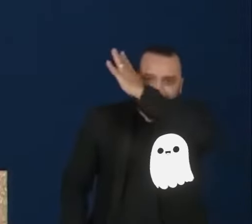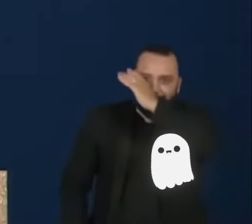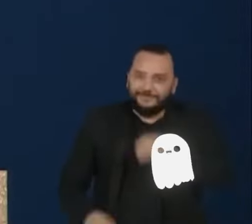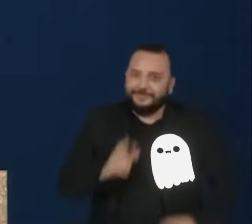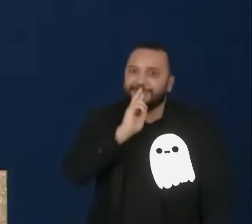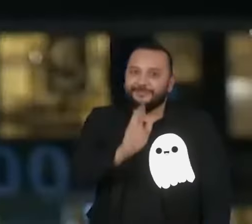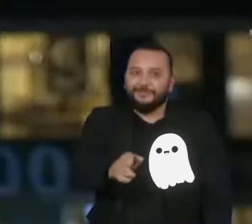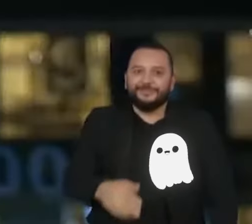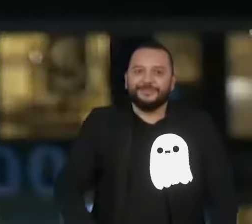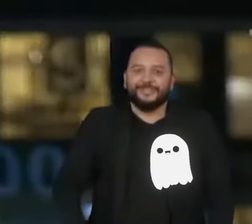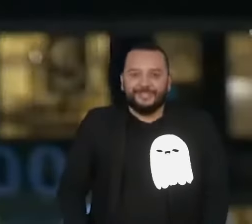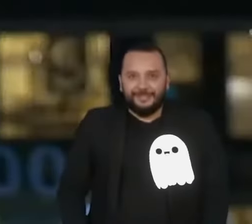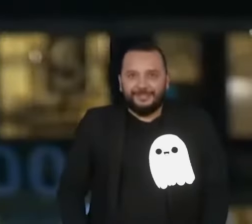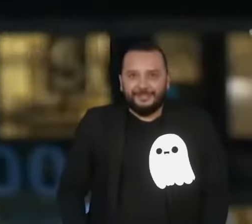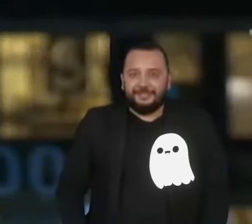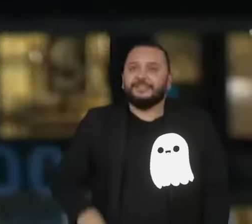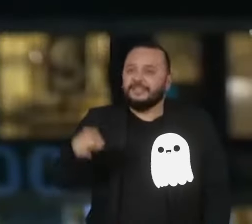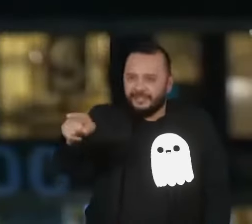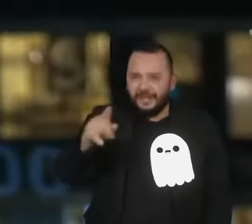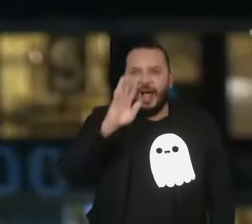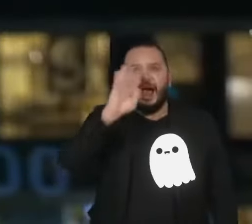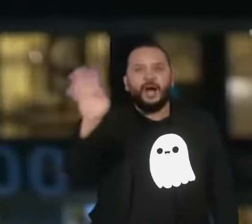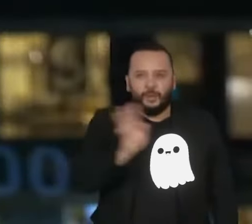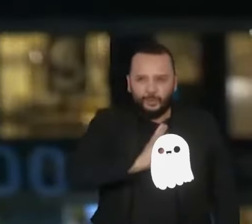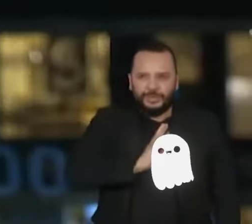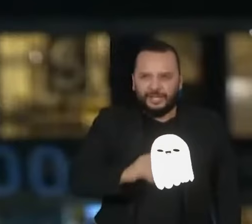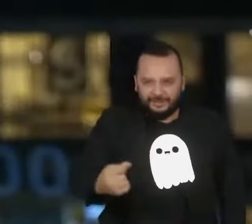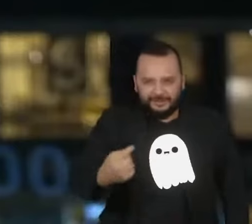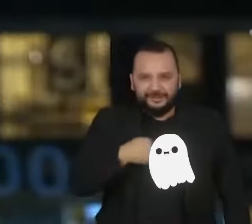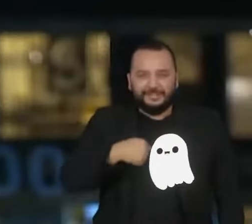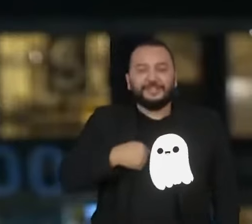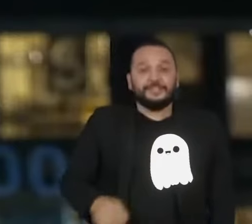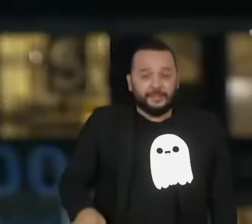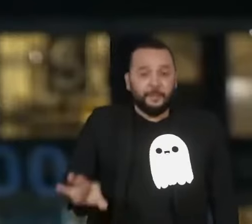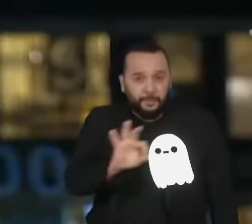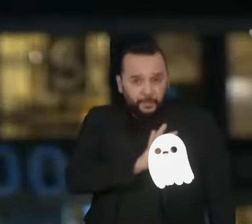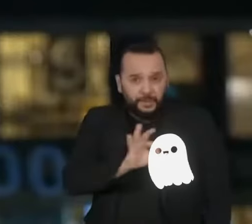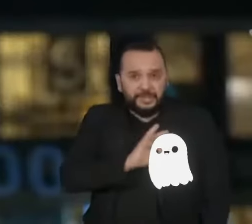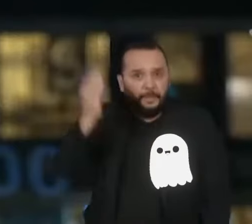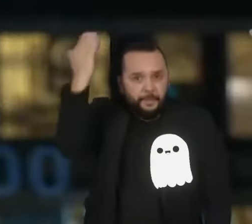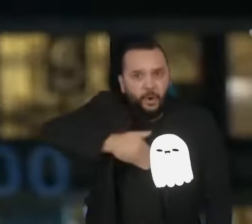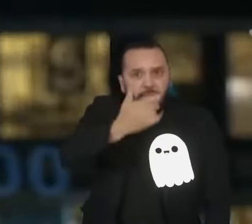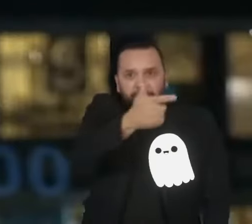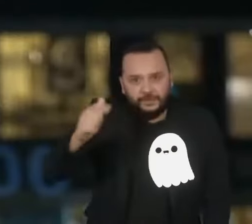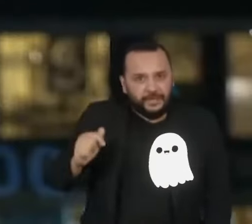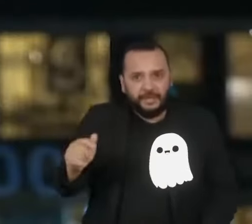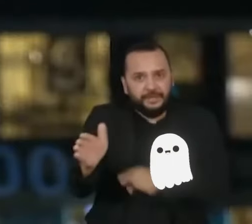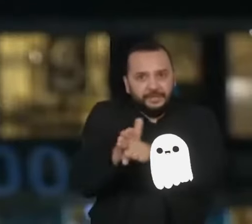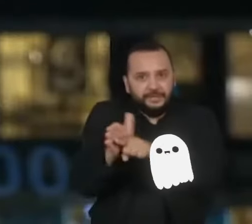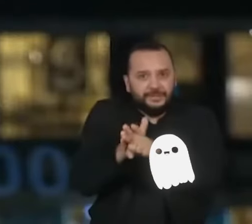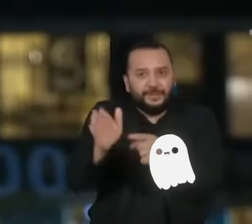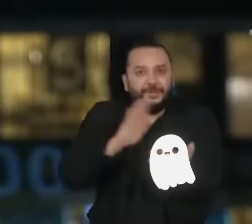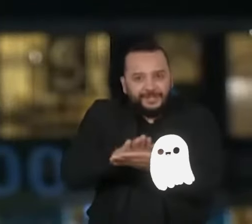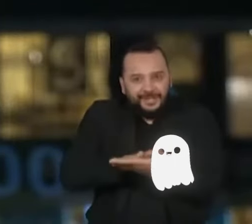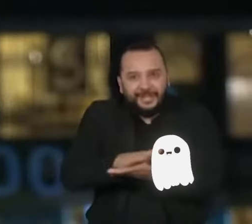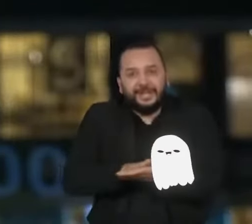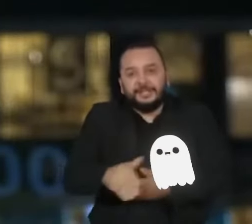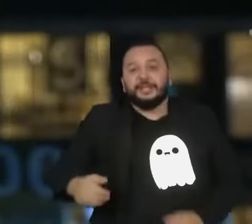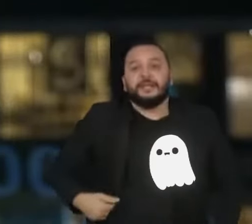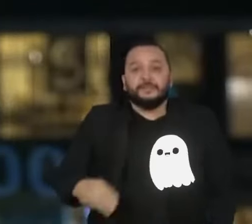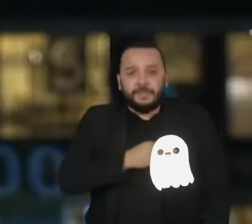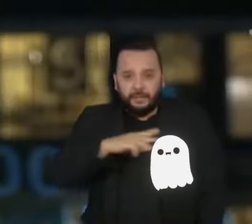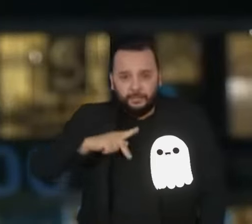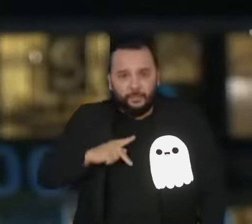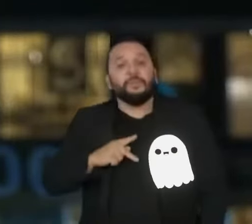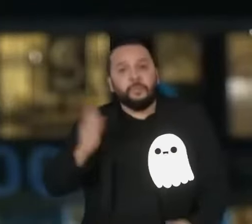sua réplica. Gente, eu não tinha acusação visto antes. Que a polícia não viu provas nenhuma, nem investigou. O Ministério Público